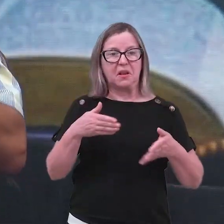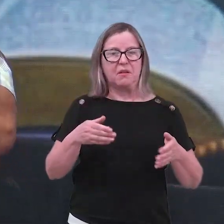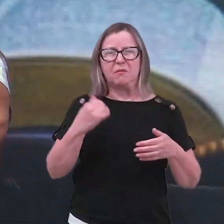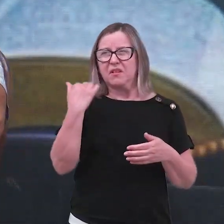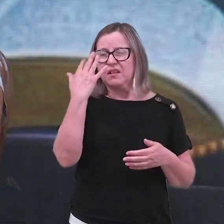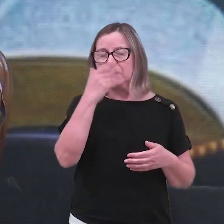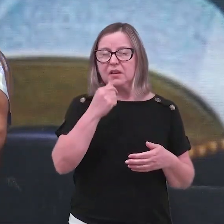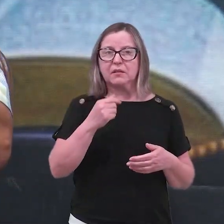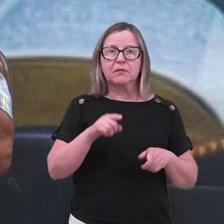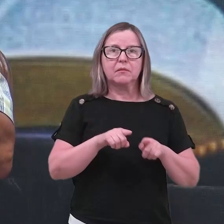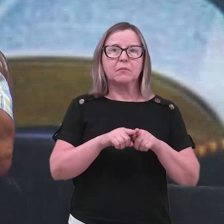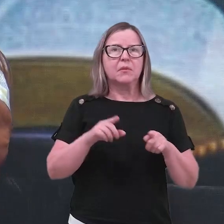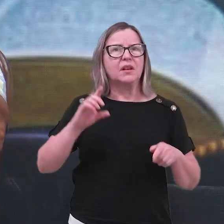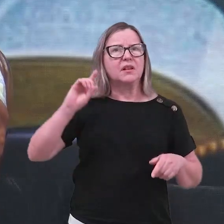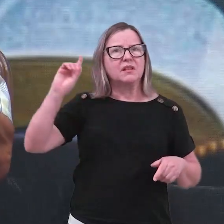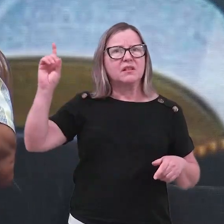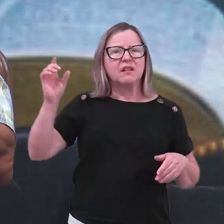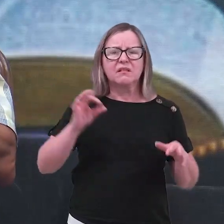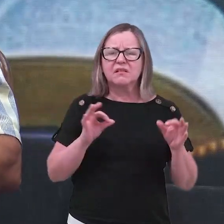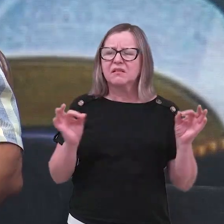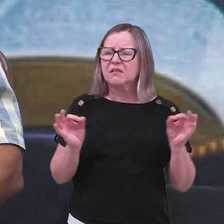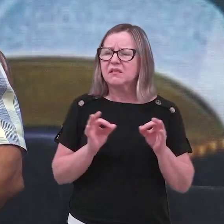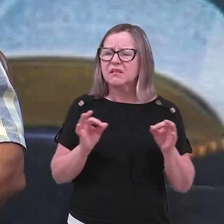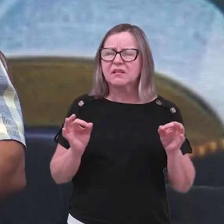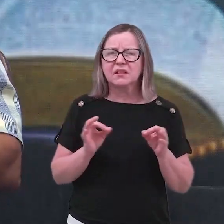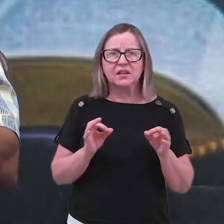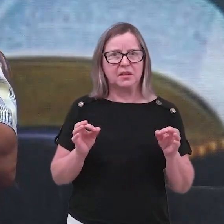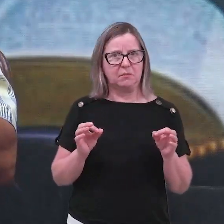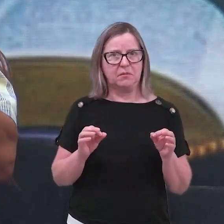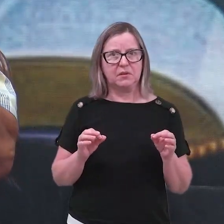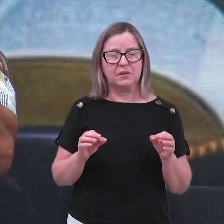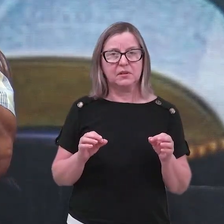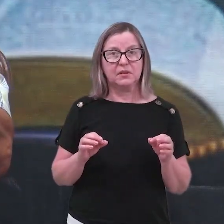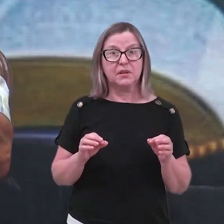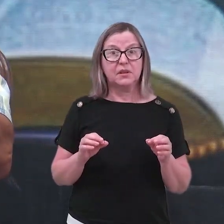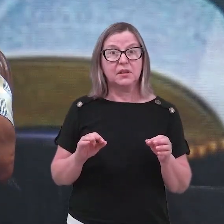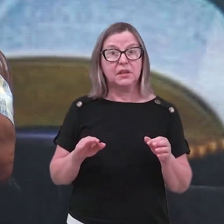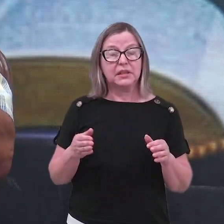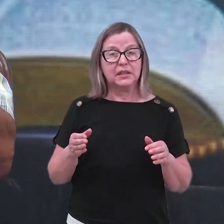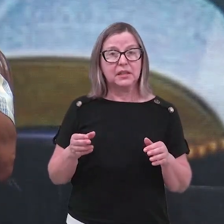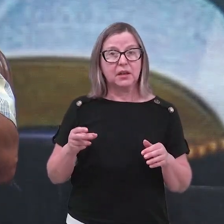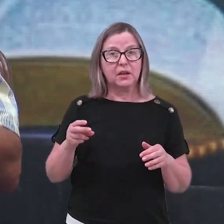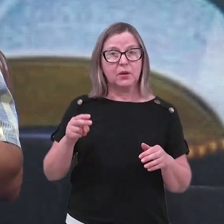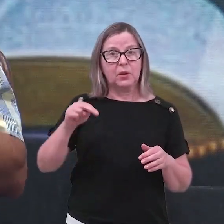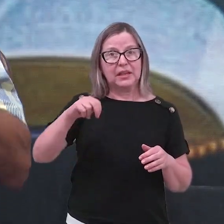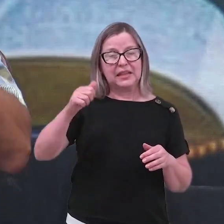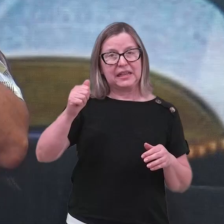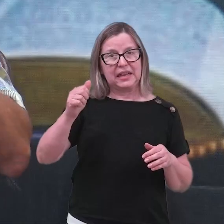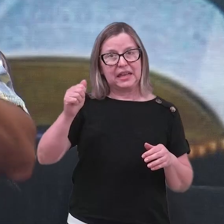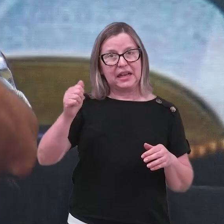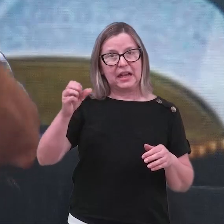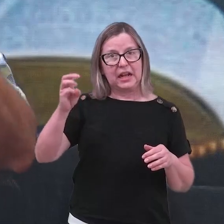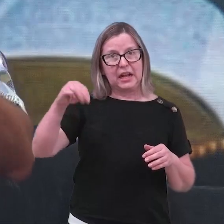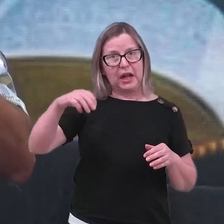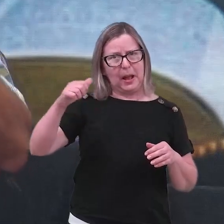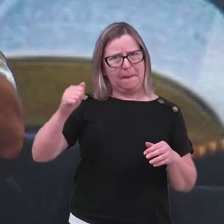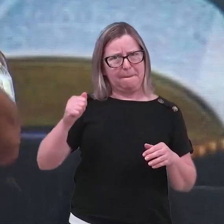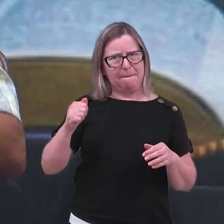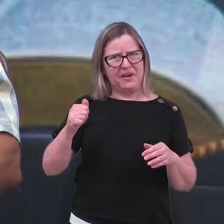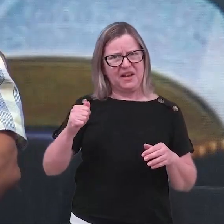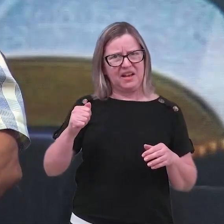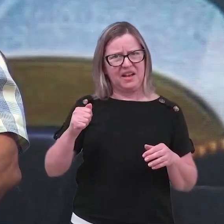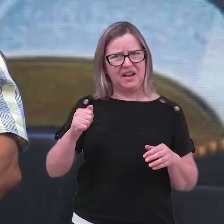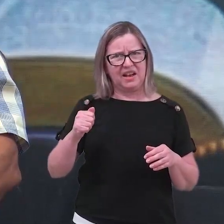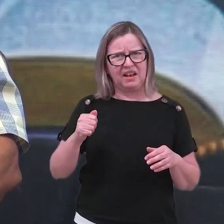ele sempre trabalha com a simplicidade, com a humildade. E de repente Naamã fica invocado, ele fica invocado, não, a Bíblia diz que ele ficou indignado,